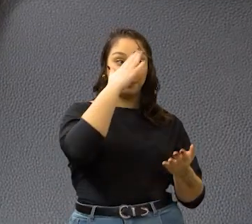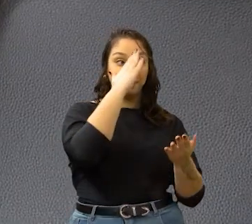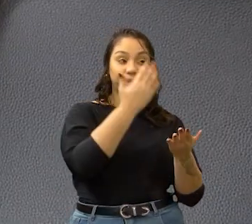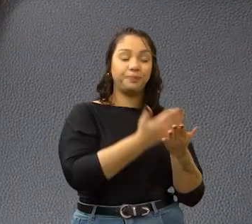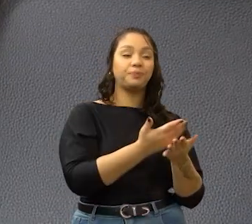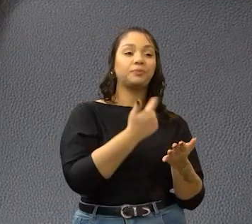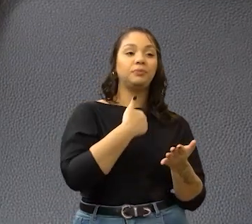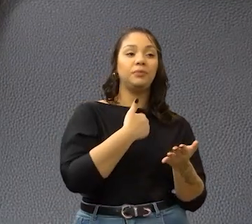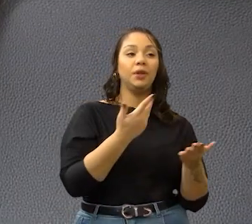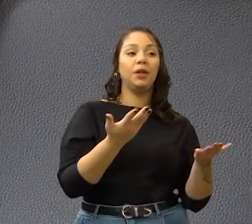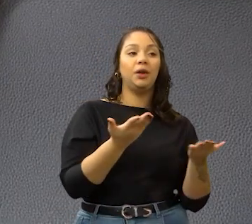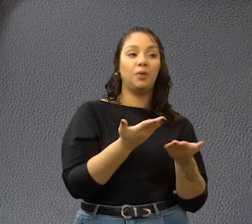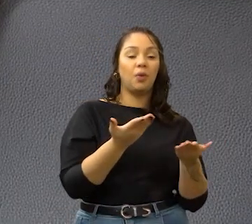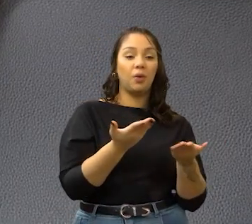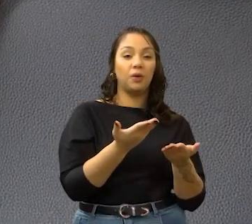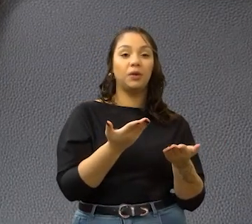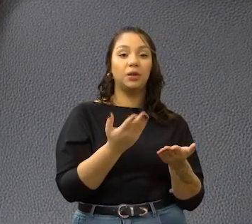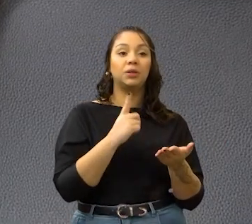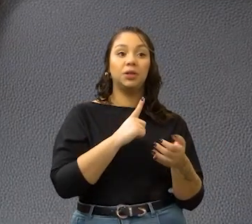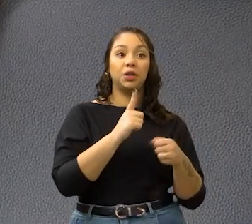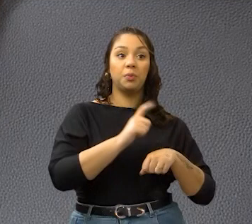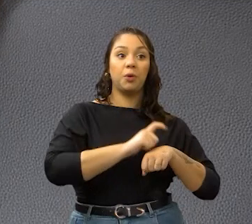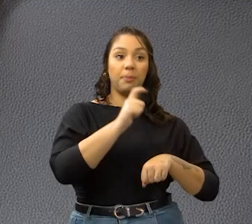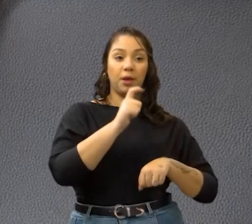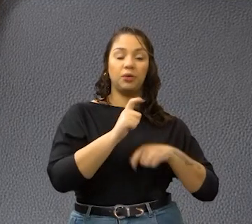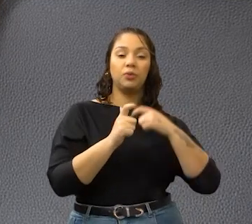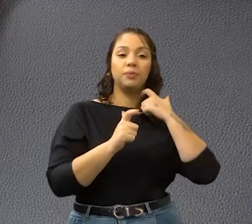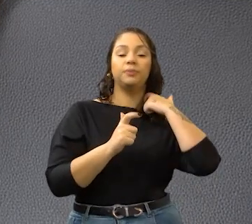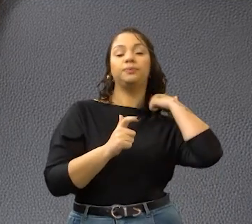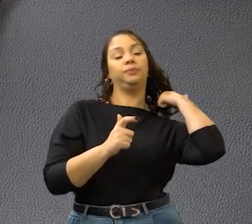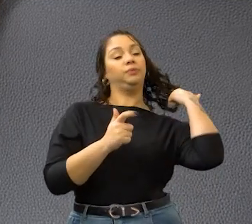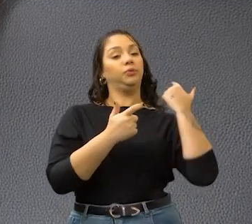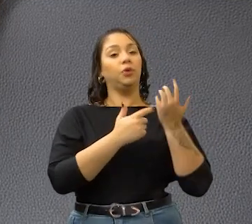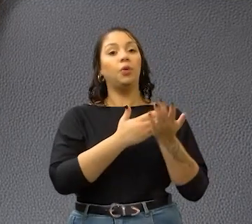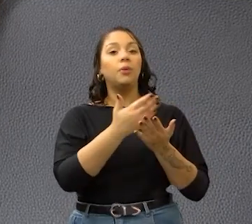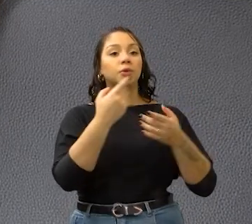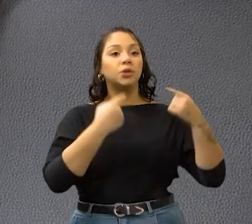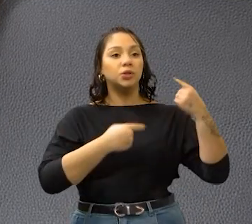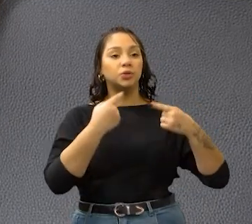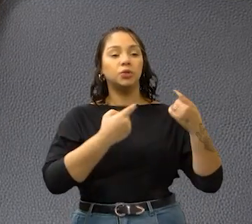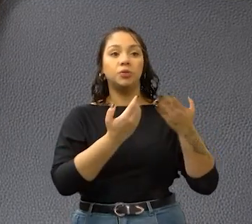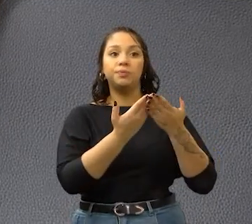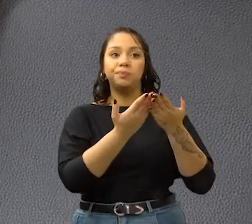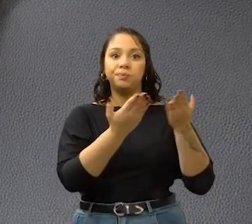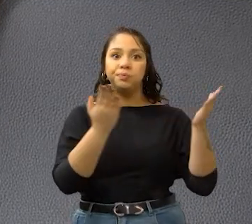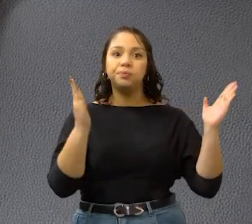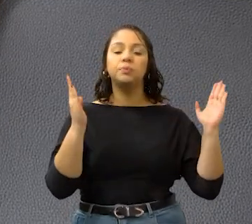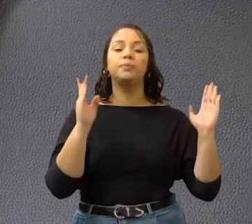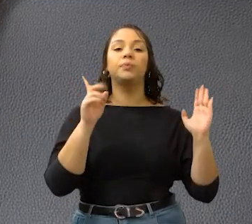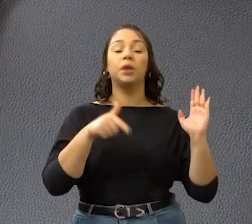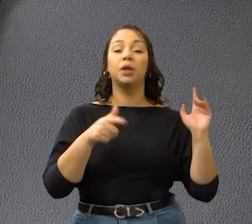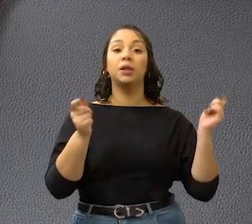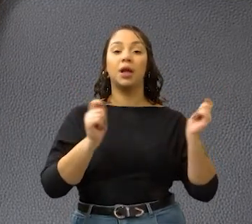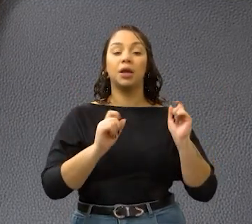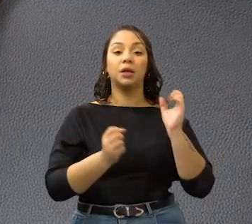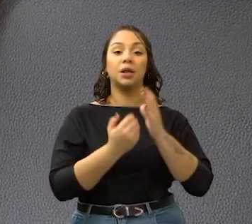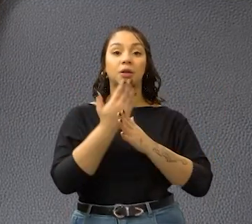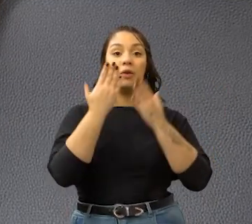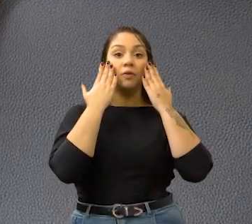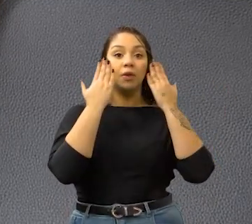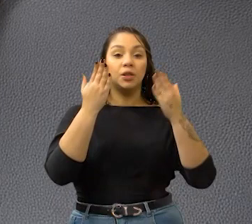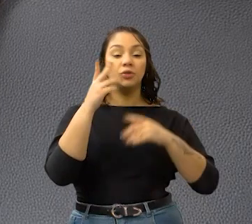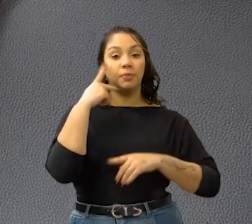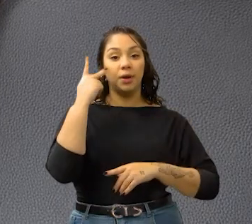está justamente nessa. A gente está no momento onde começou a se discutir de forma mais aberta, né? Então a possibilidade da gente criar uma